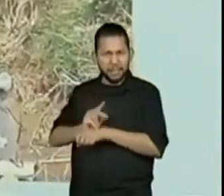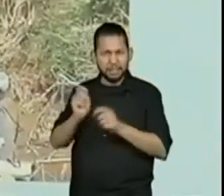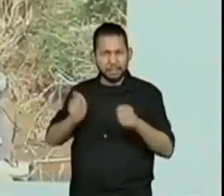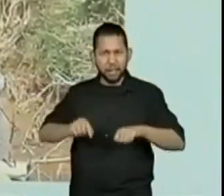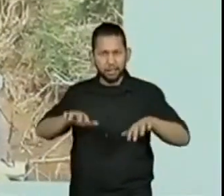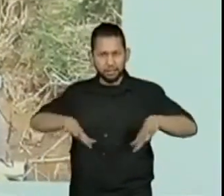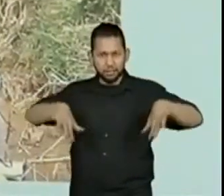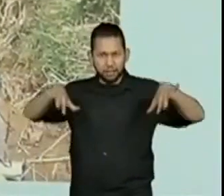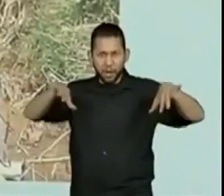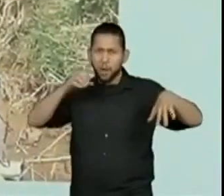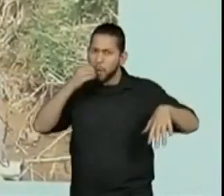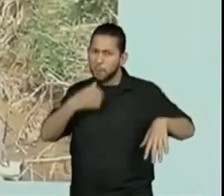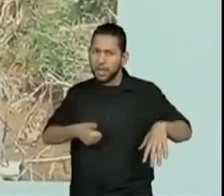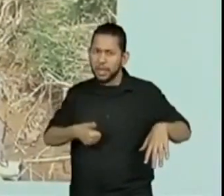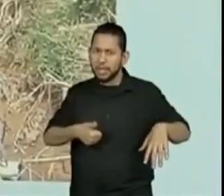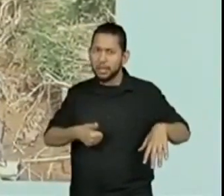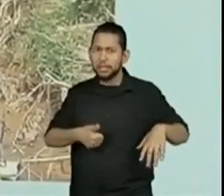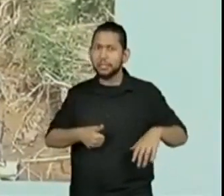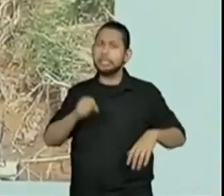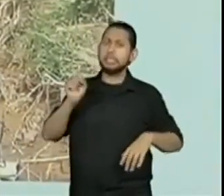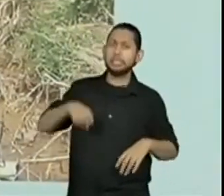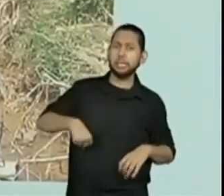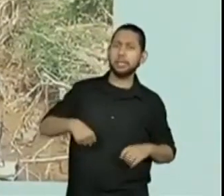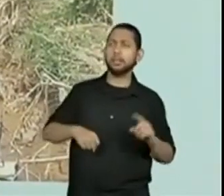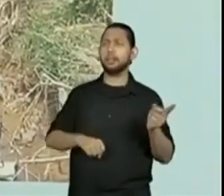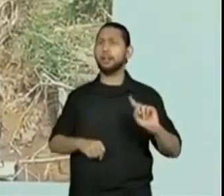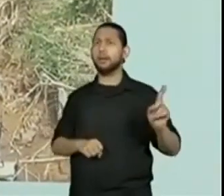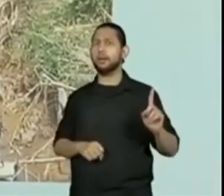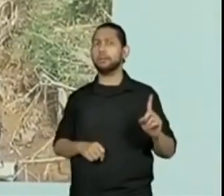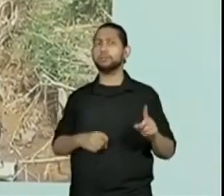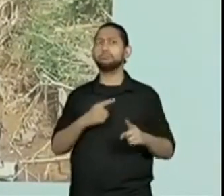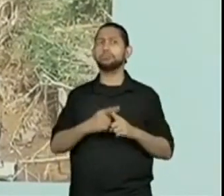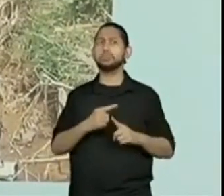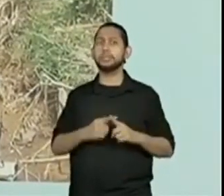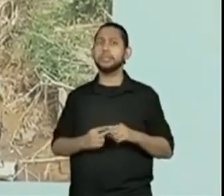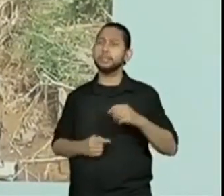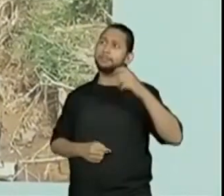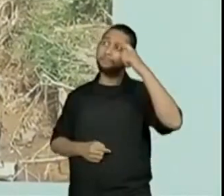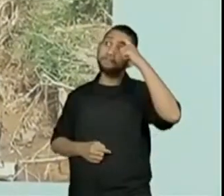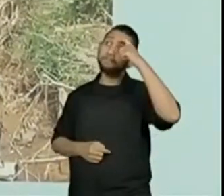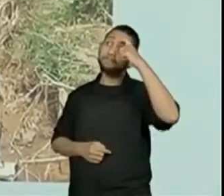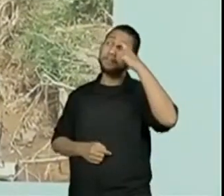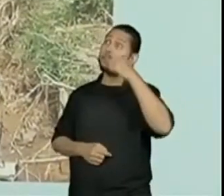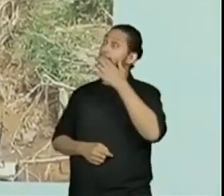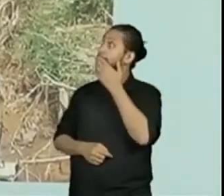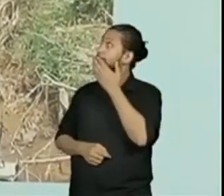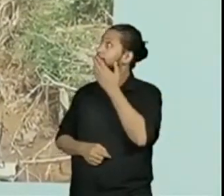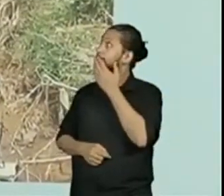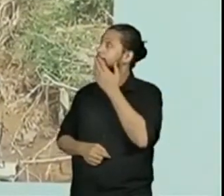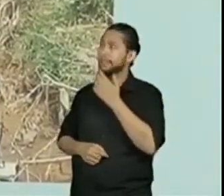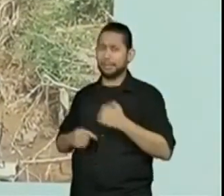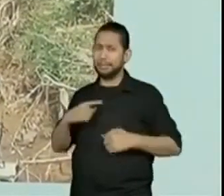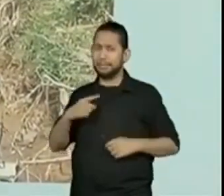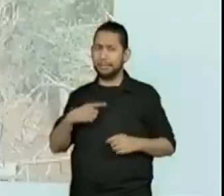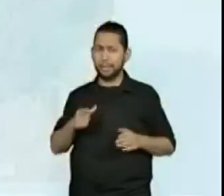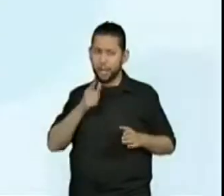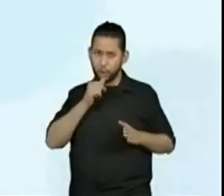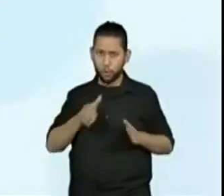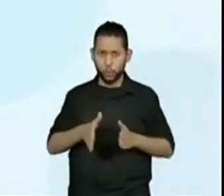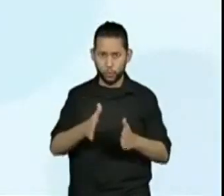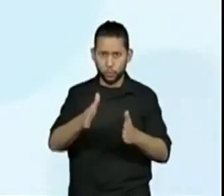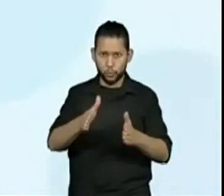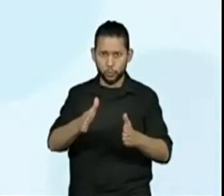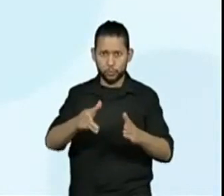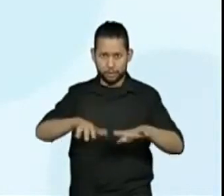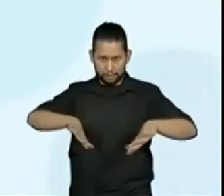maneira? Sim ou não? E o que nos leva a crer que sim ou que não? Parece tudo bem com